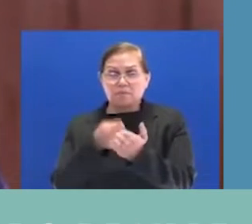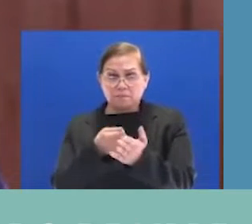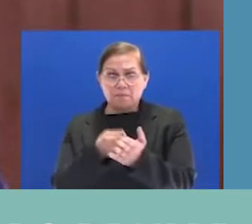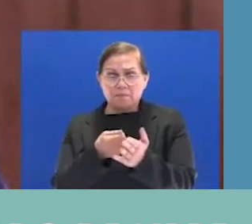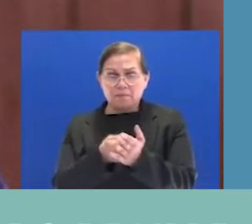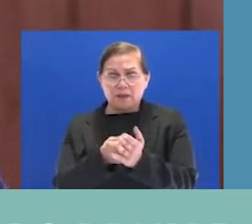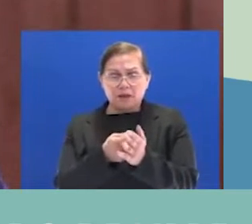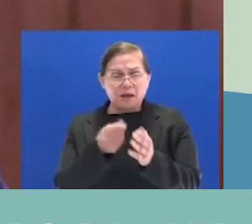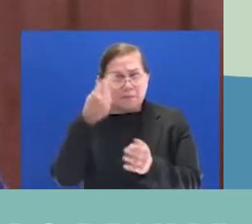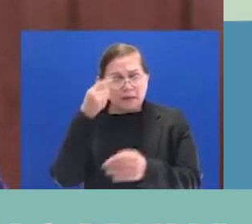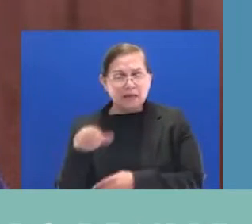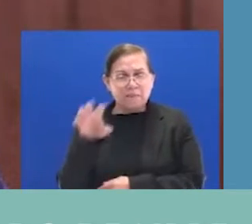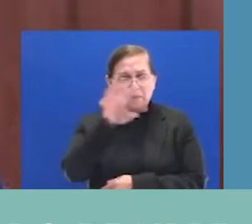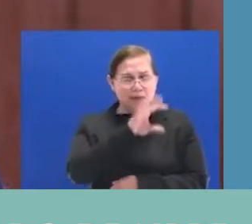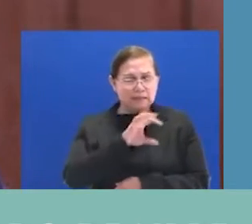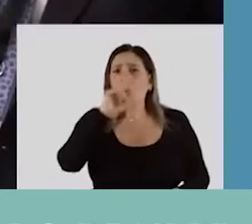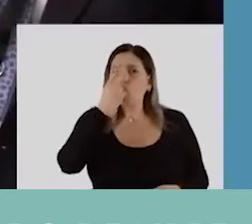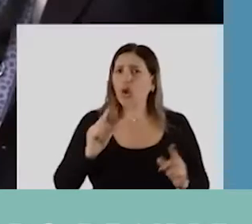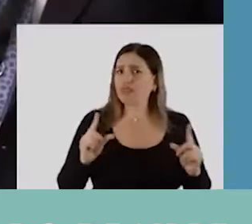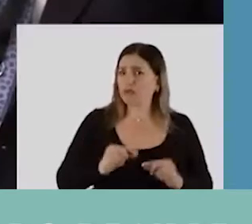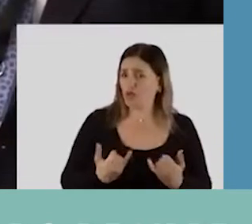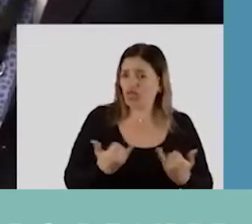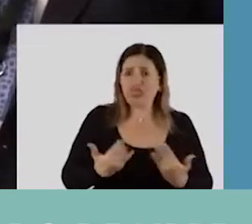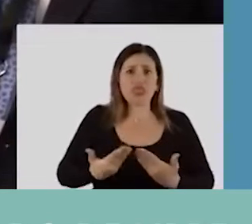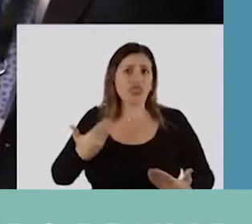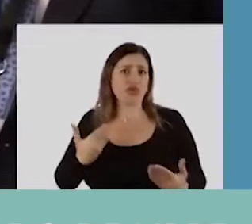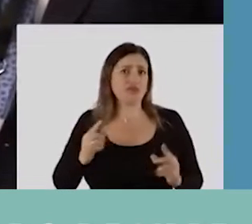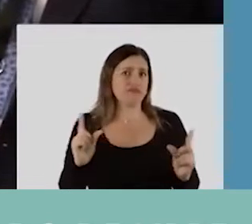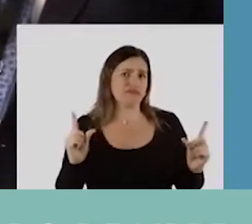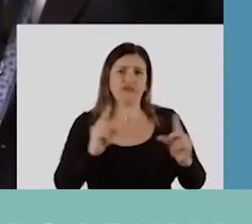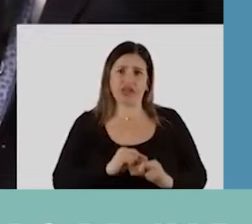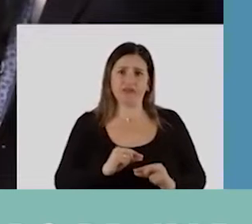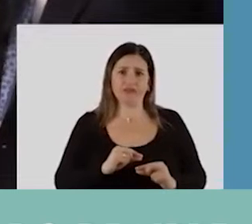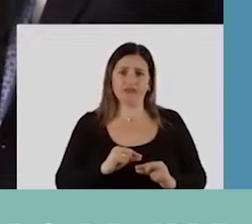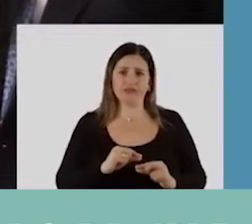importante contribuição no combate à inflação. O Uruguai terminou há poucos dias